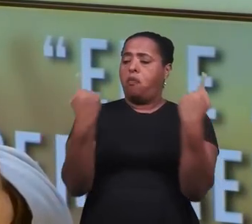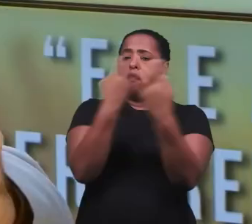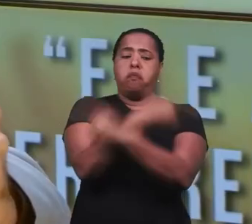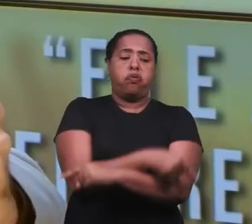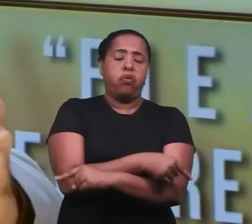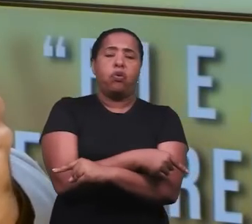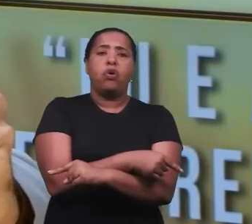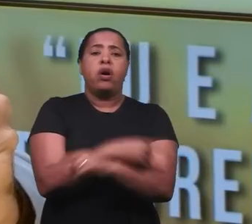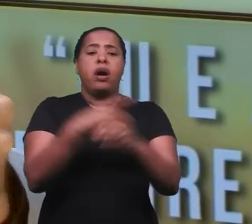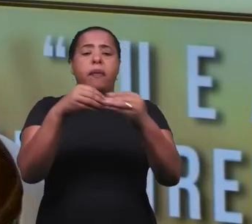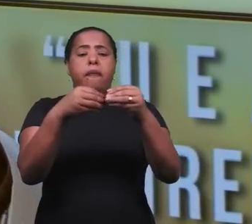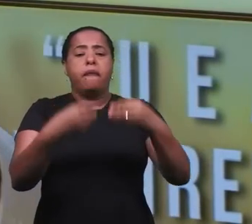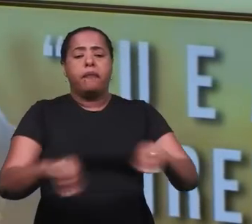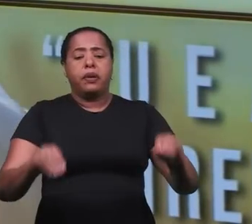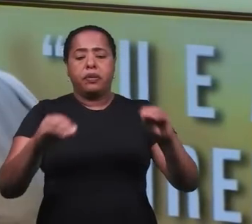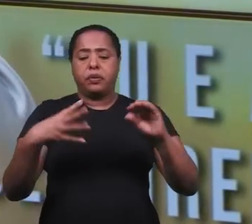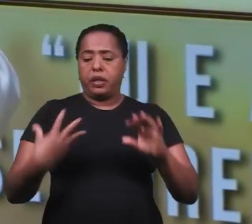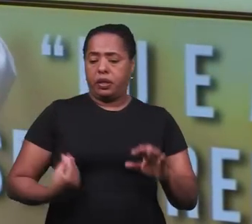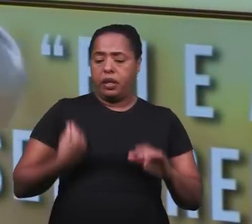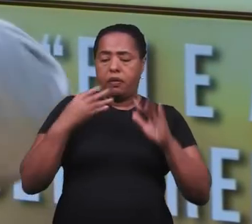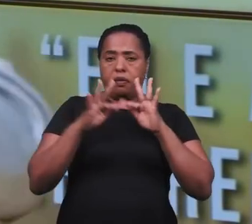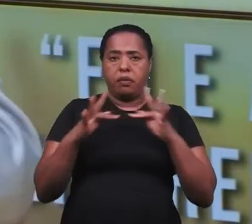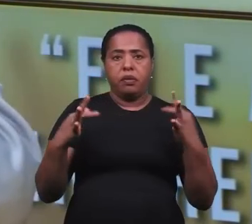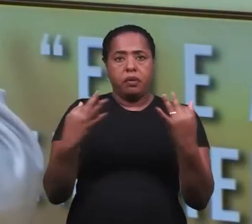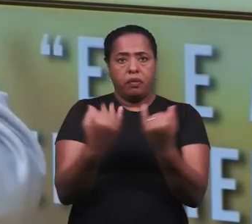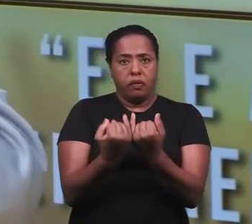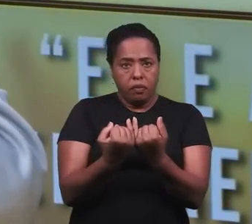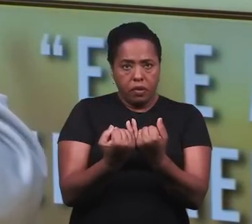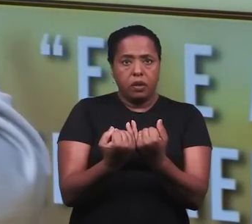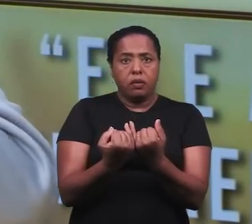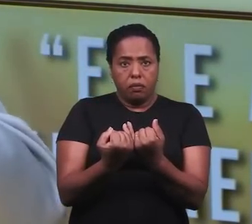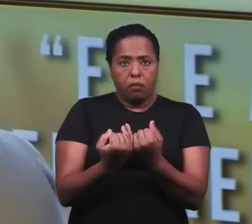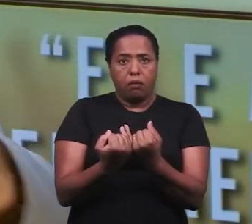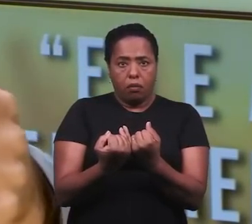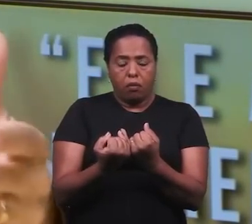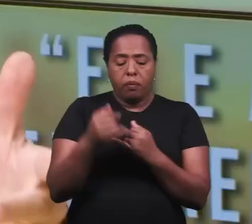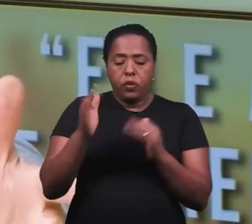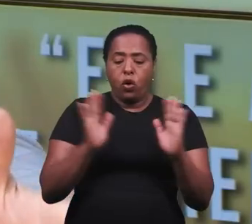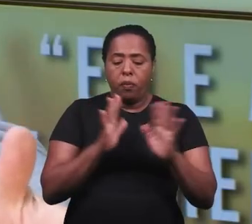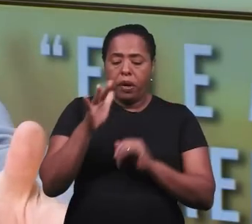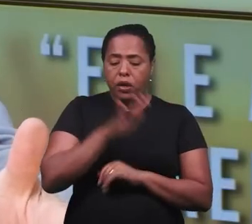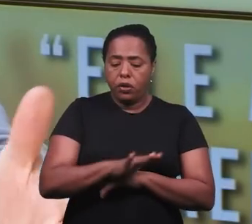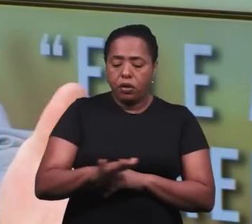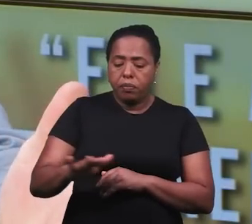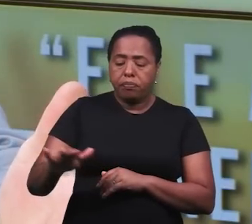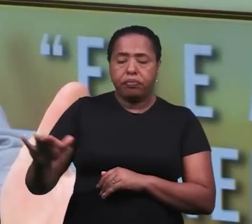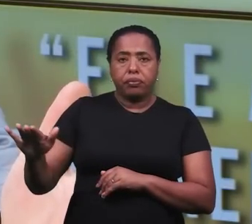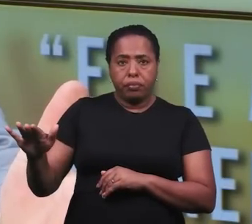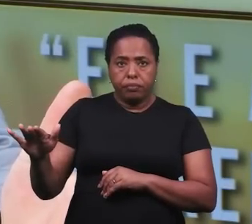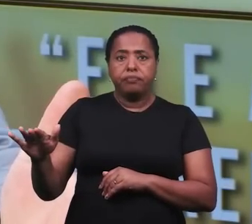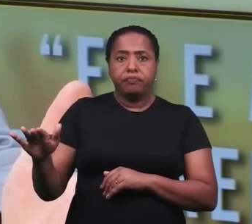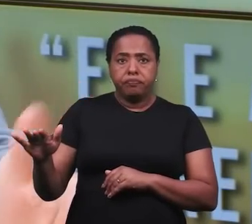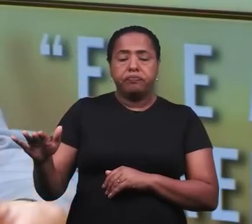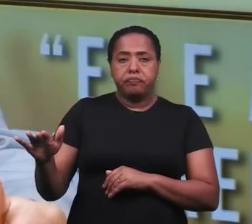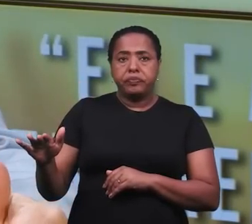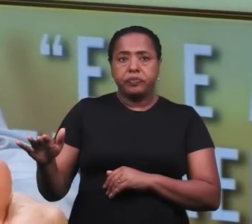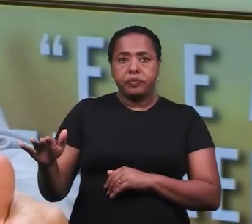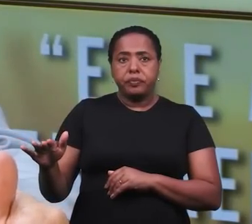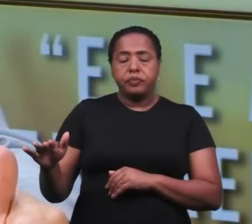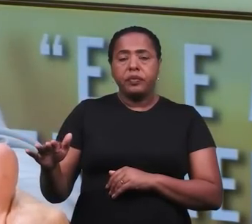Então, esse tempo que o homem inverte as fases, ele causa um prejuízo na vida familiar, não